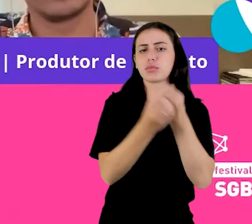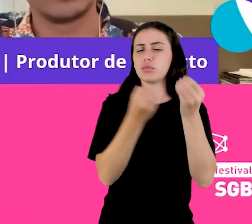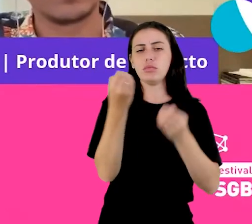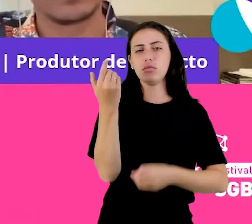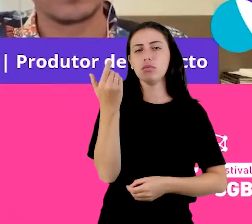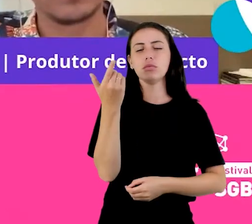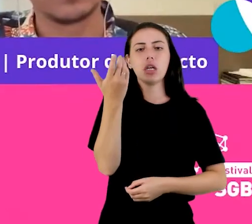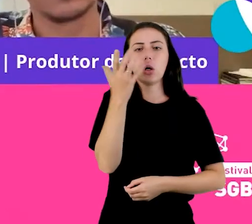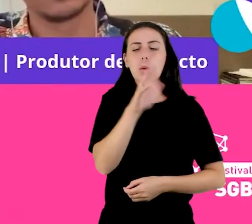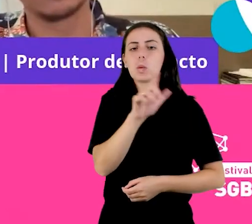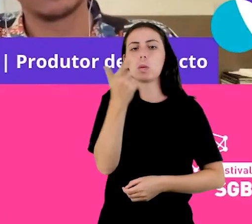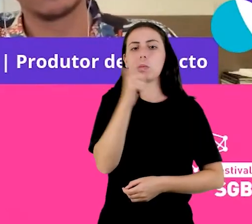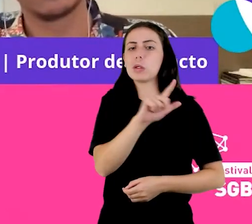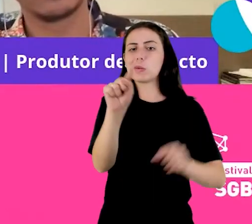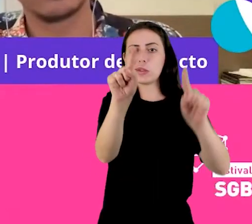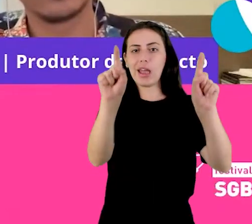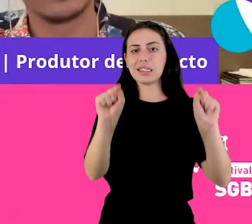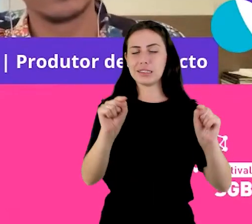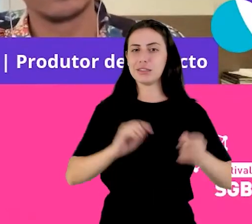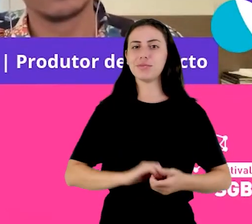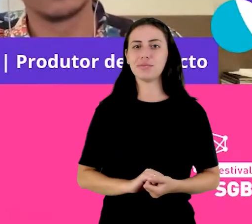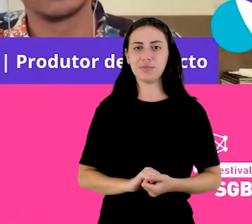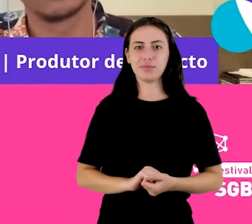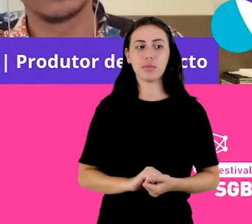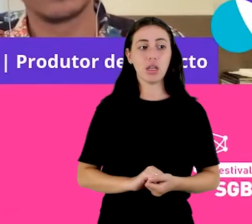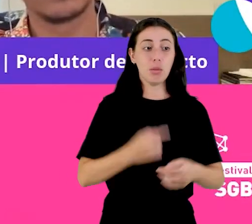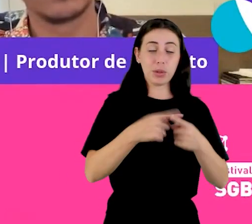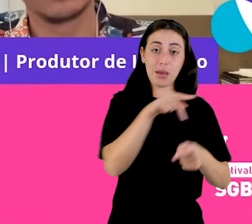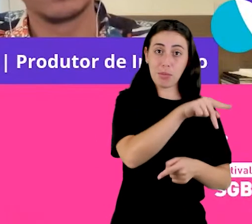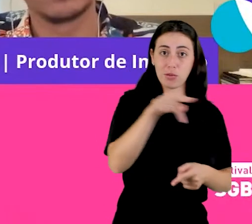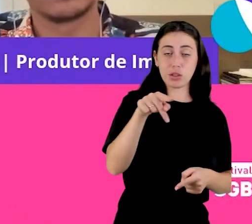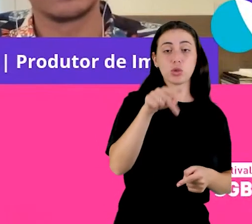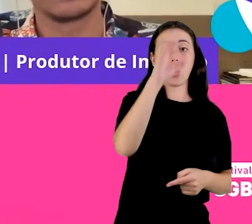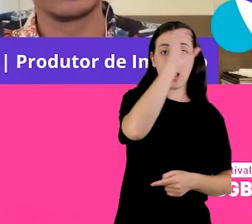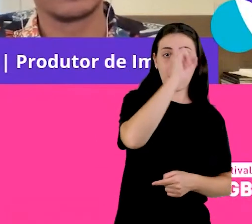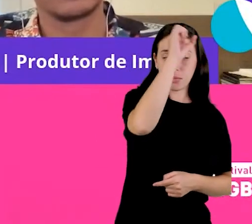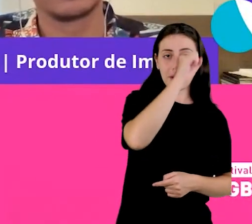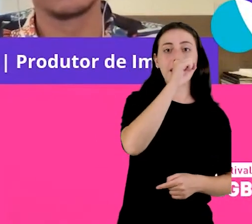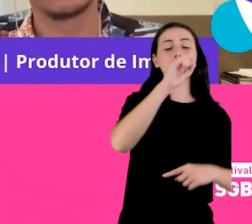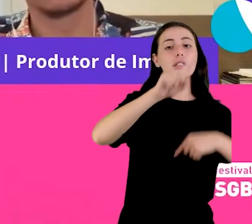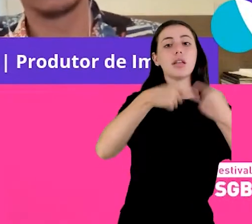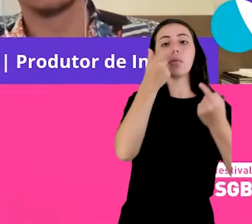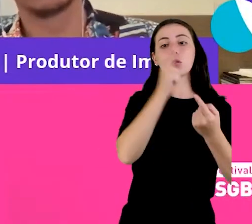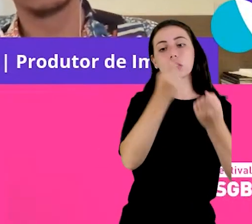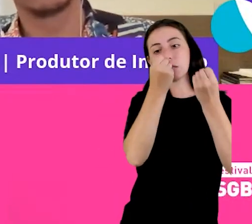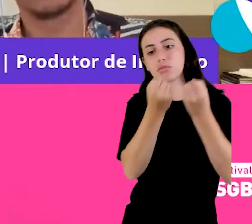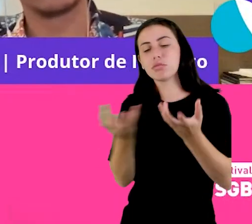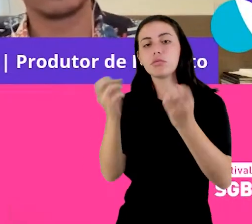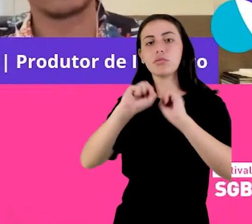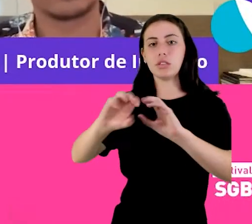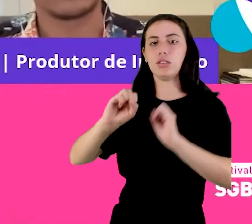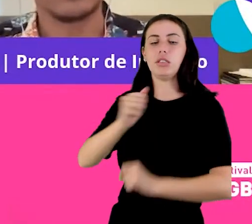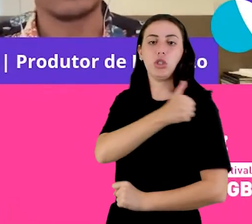esse projeto, sobre o documentário e as edições? Como é que chega nessa ponta dos educadores, que não é a ponta final, mas que depois